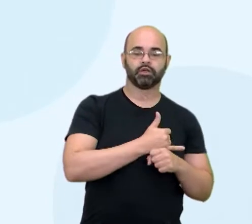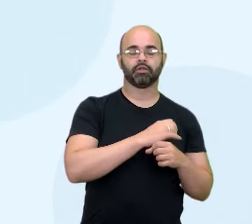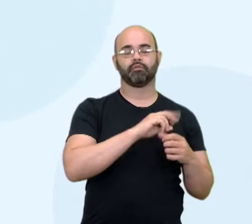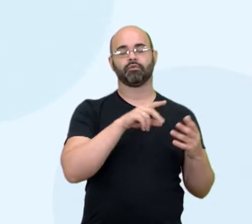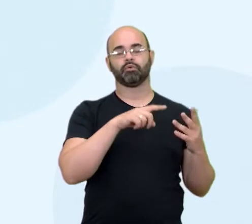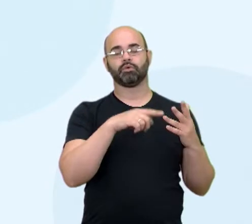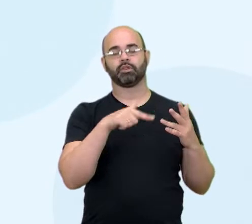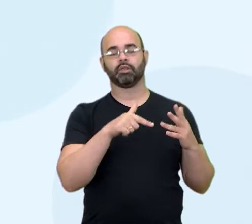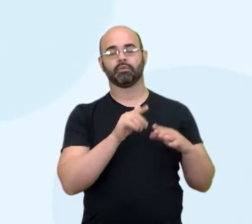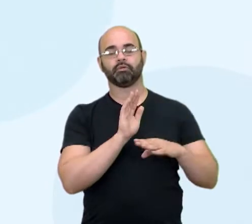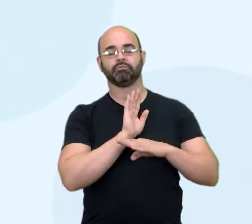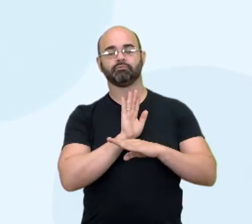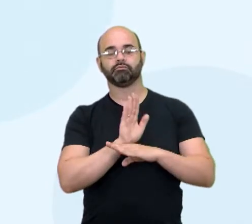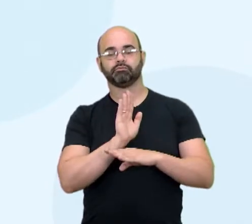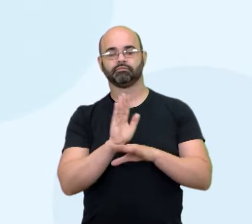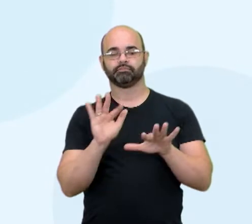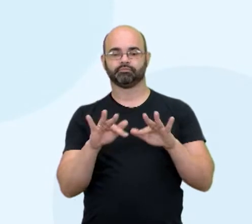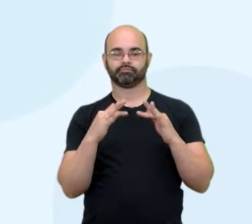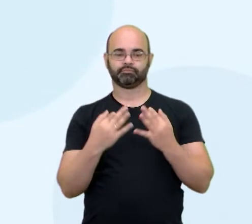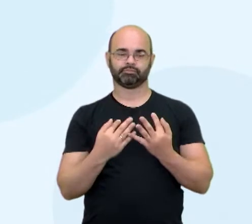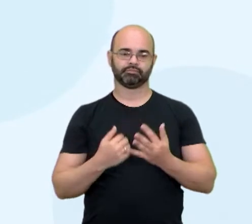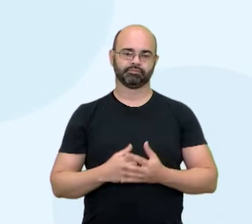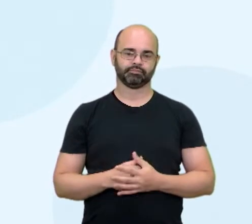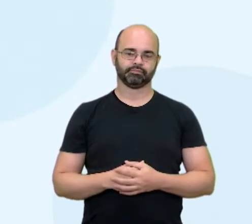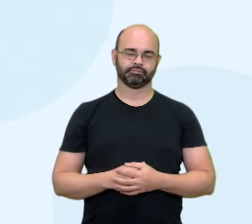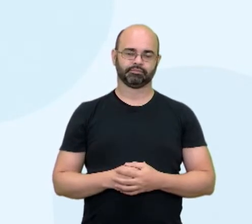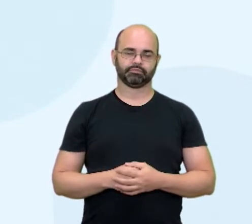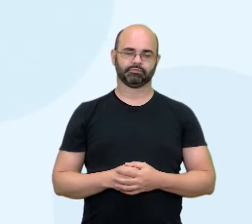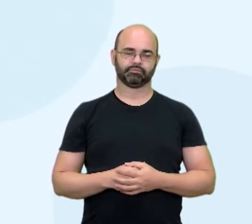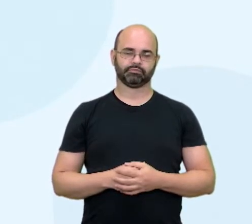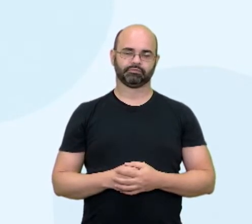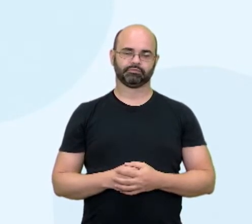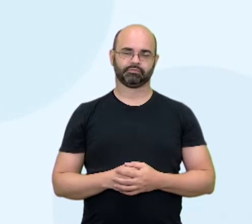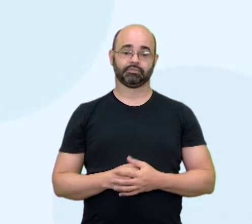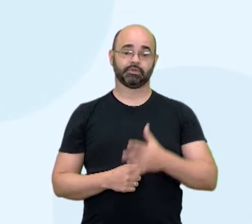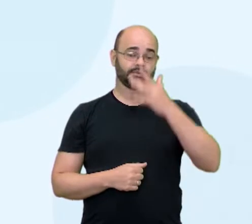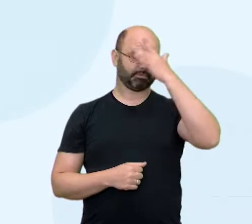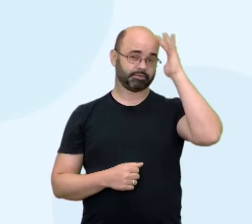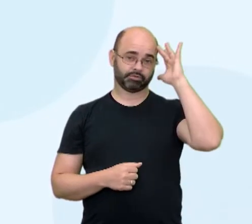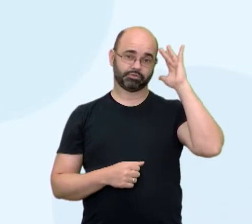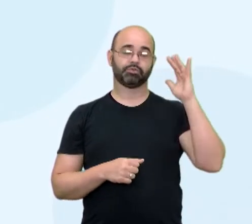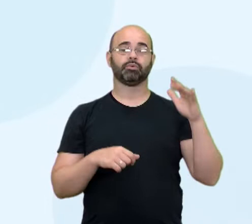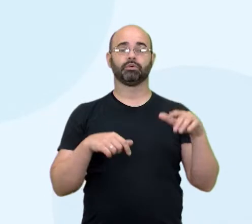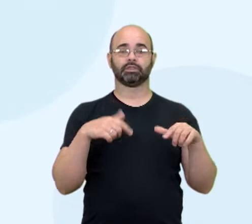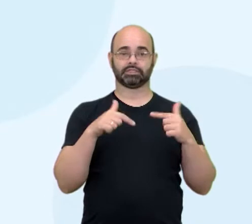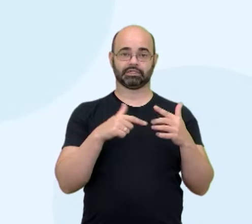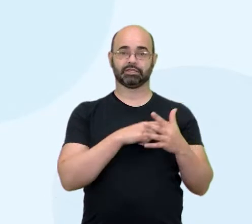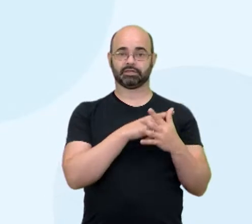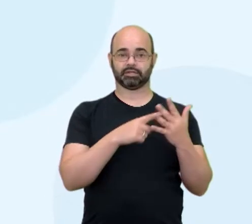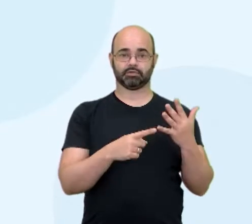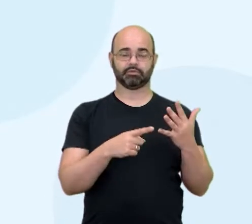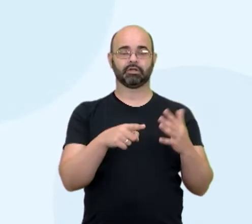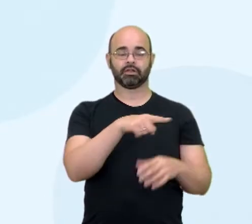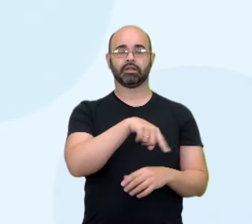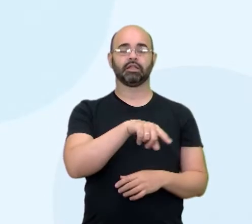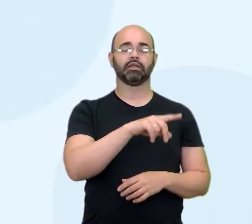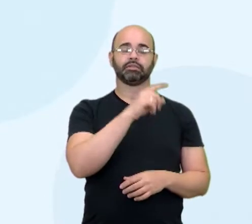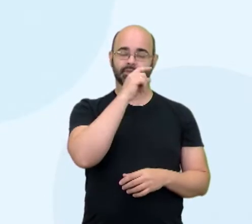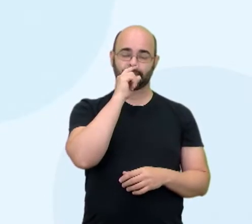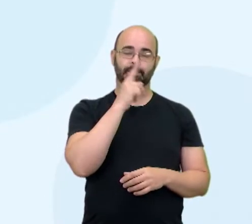auxiliares familiares, ok? Dentre aquelas pessoas que estão empregadas, quantos estão no setor